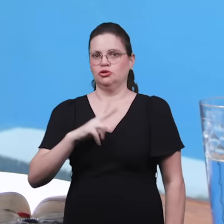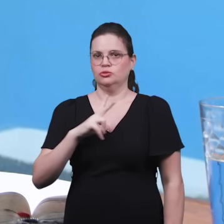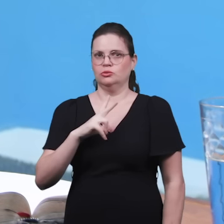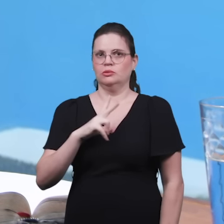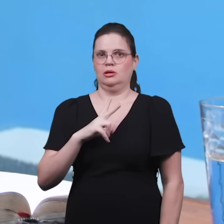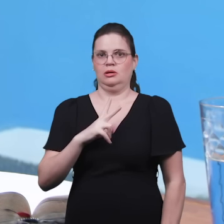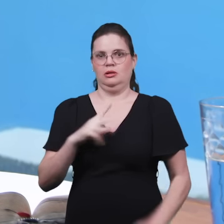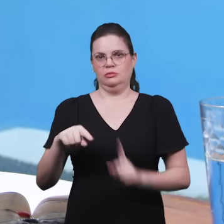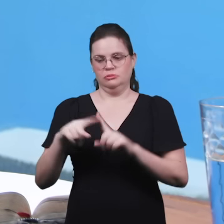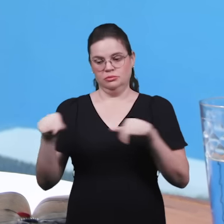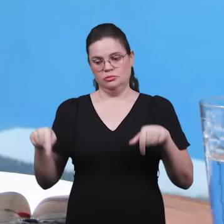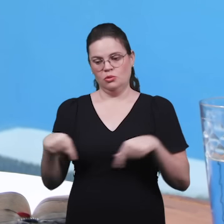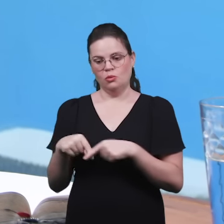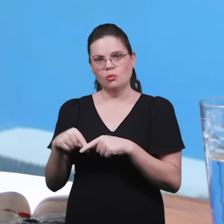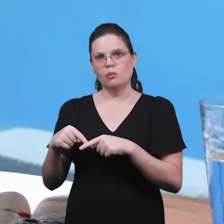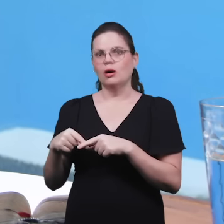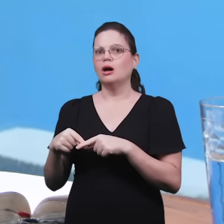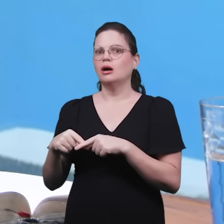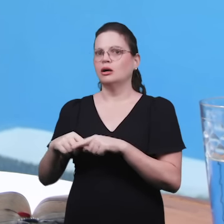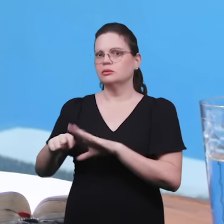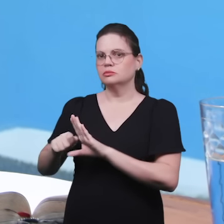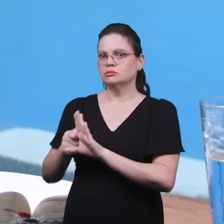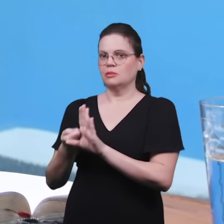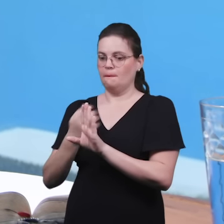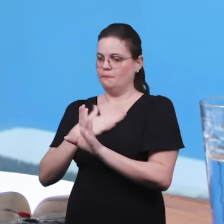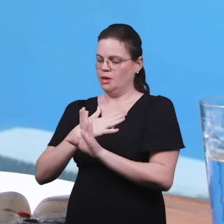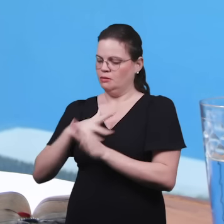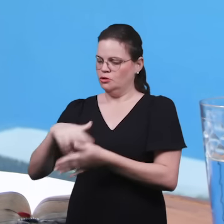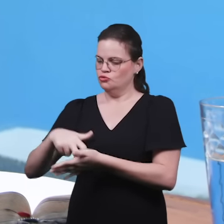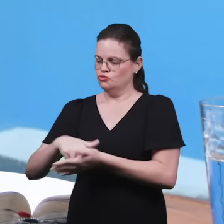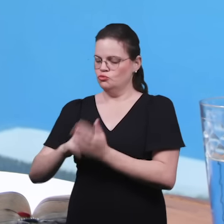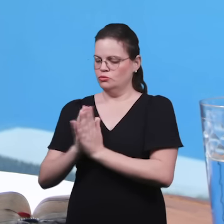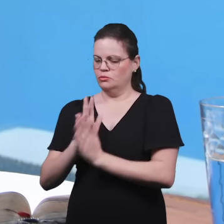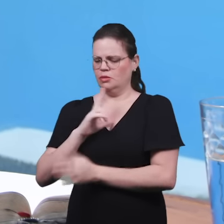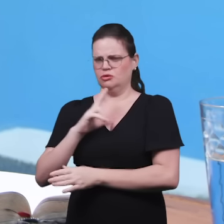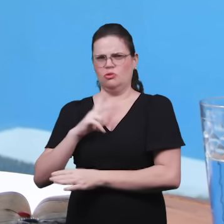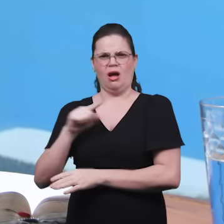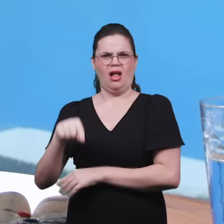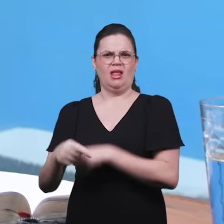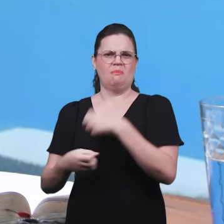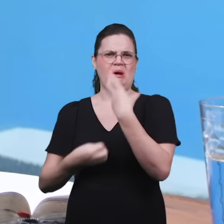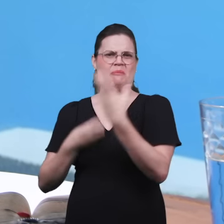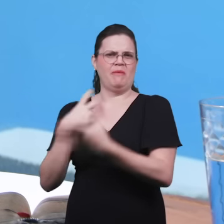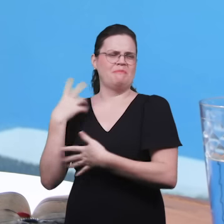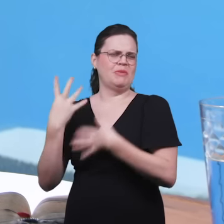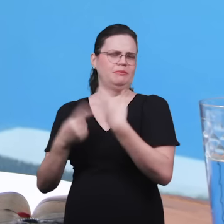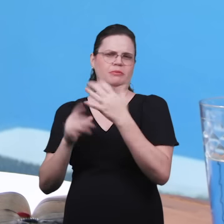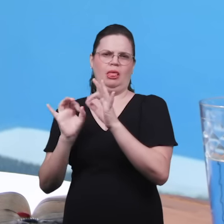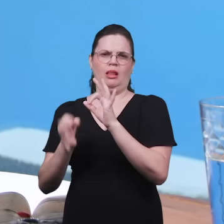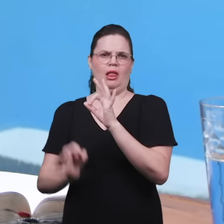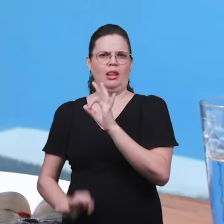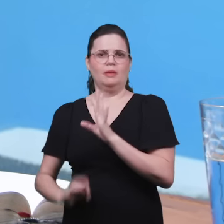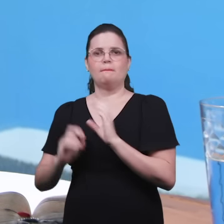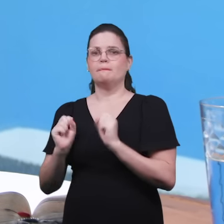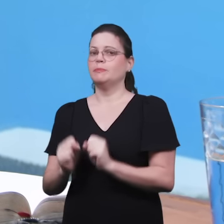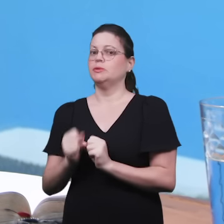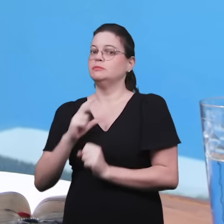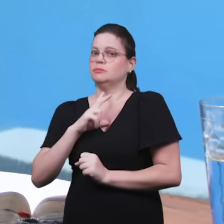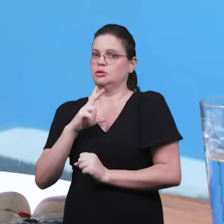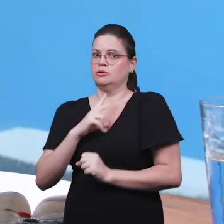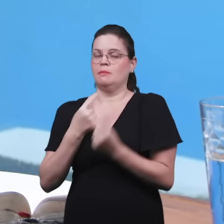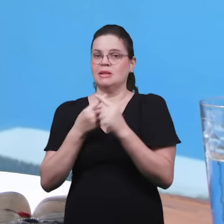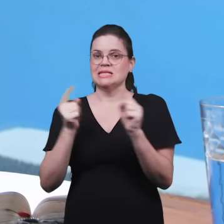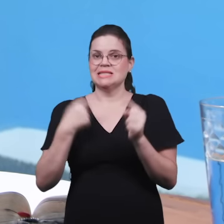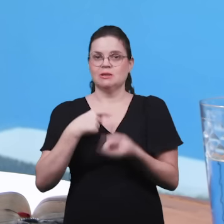nosso quarto, quando a gente fecha a porta ali de joelho a gente derrama o nosso coração diante do Senhor. A